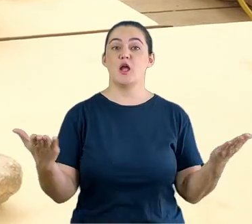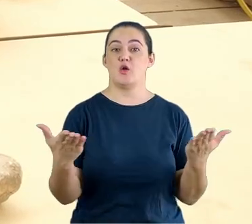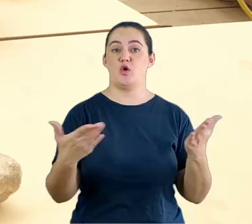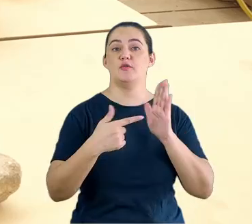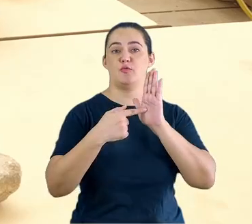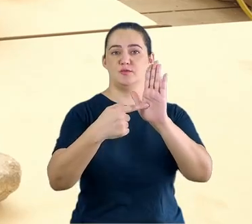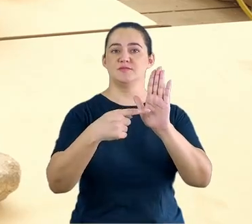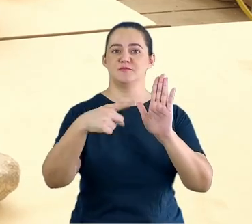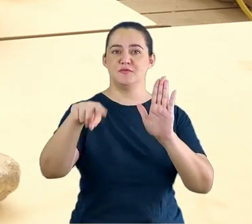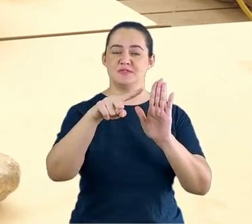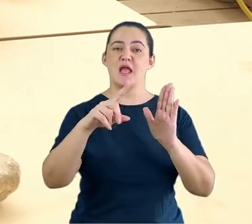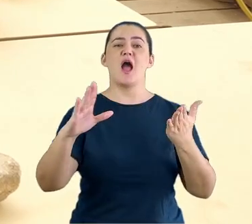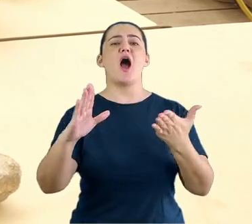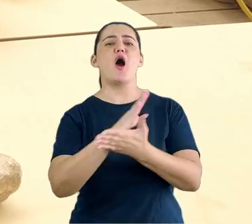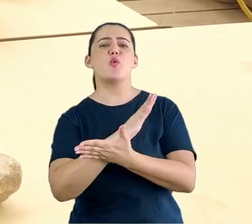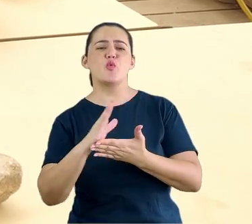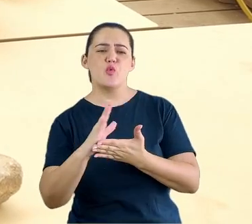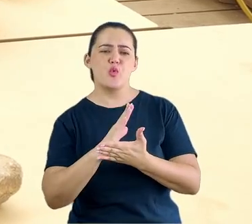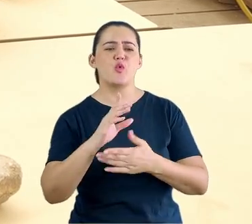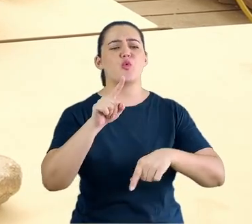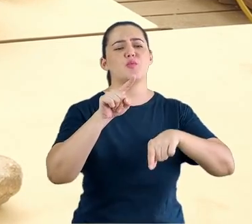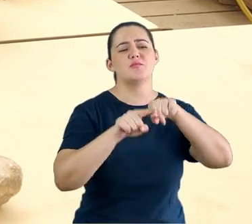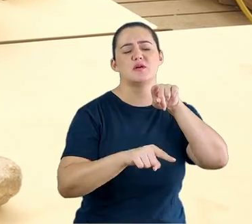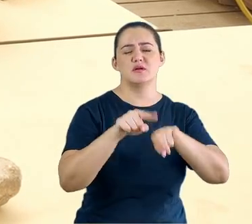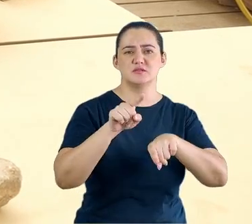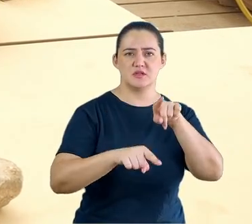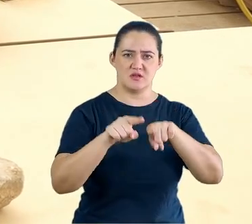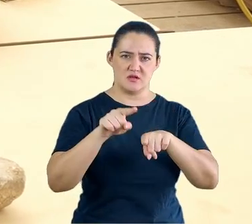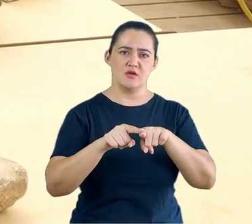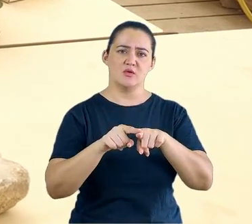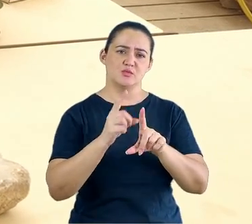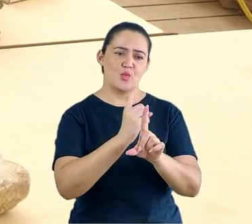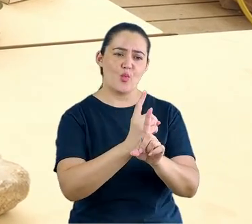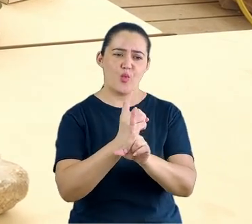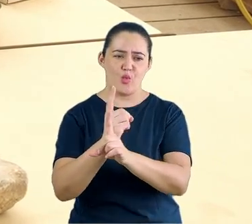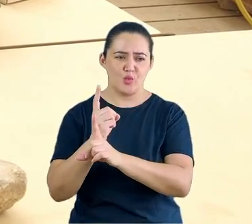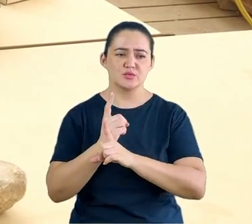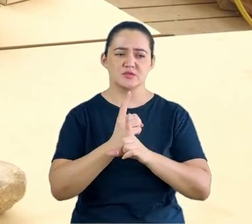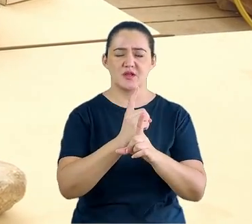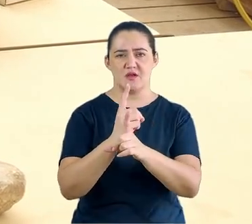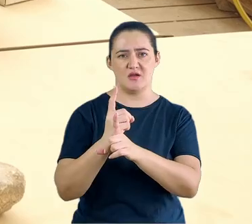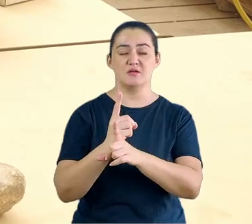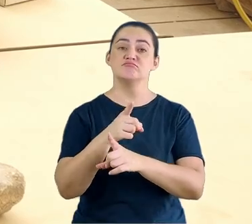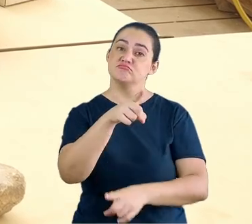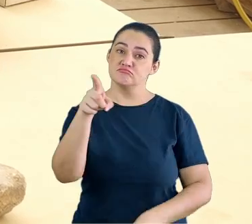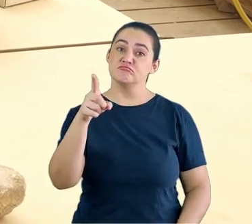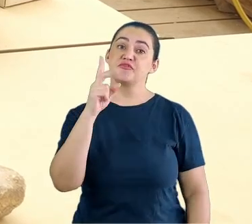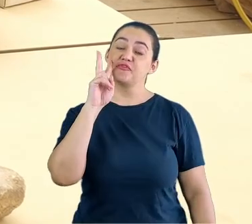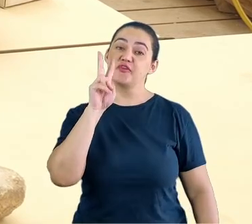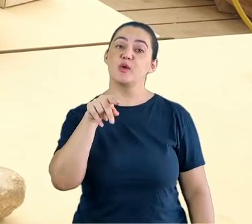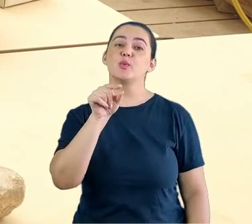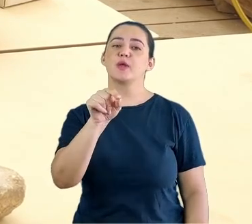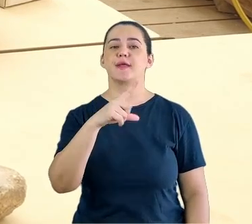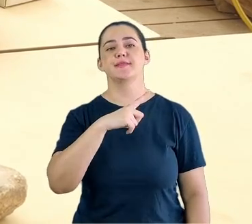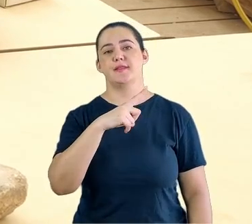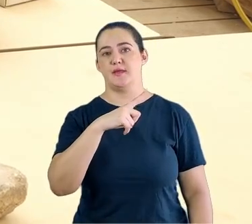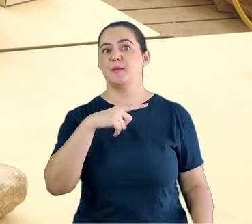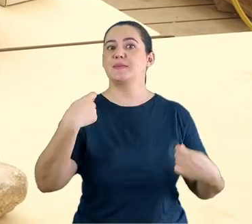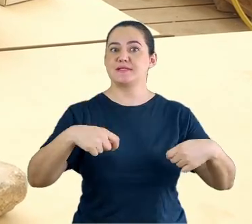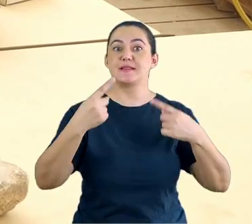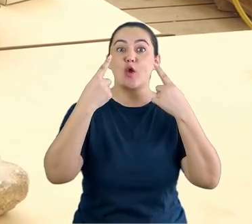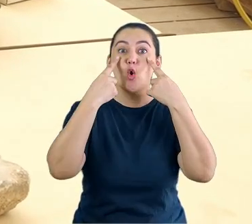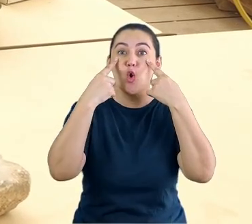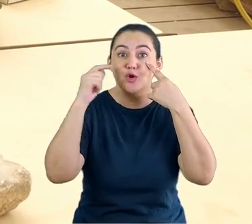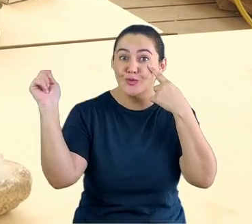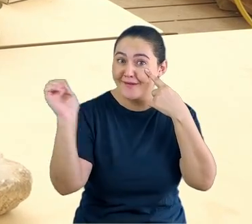Bom, agora eu vou mostrar para vocês algumas das peças, ou melhor, dos artefatos que eles encontram aqui. E você já vê que tem que ter